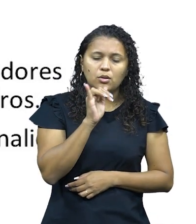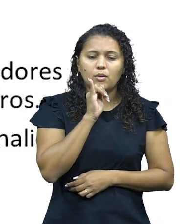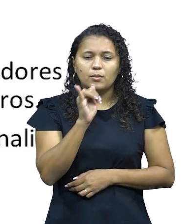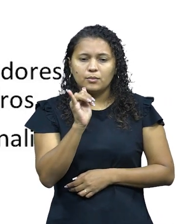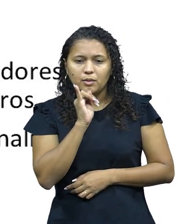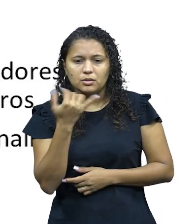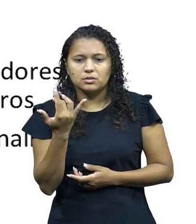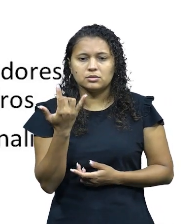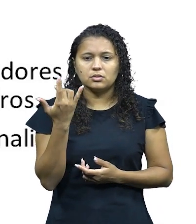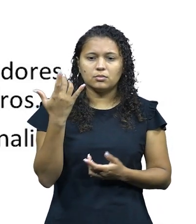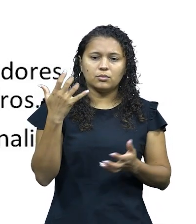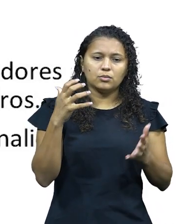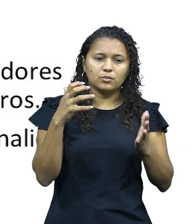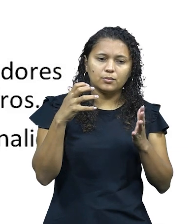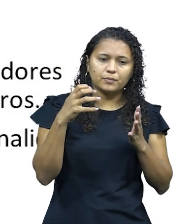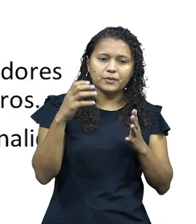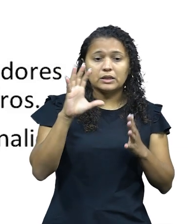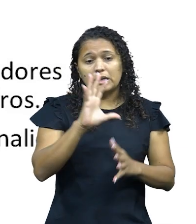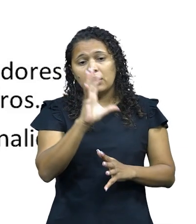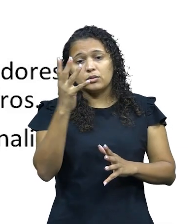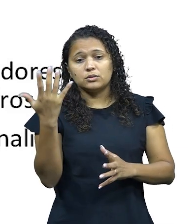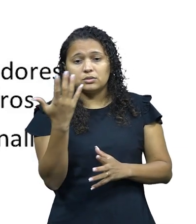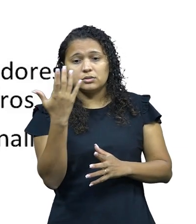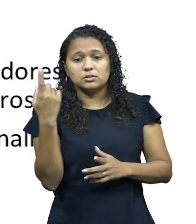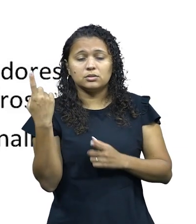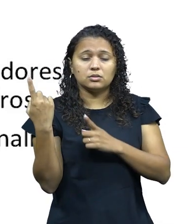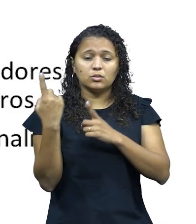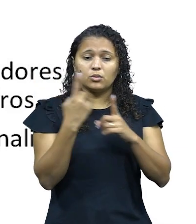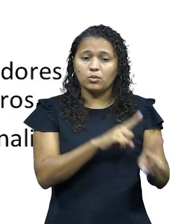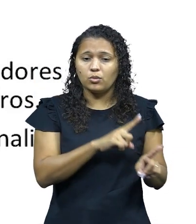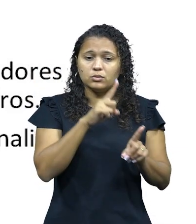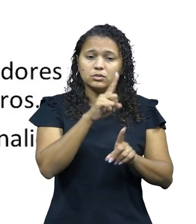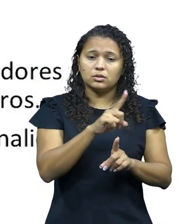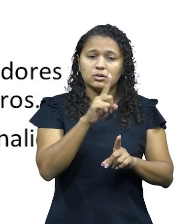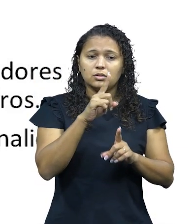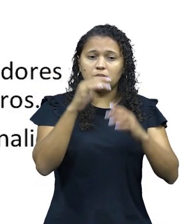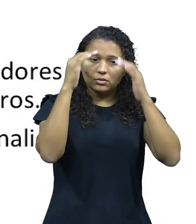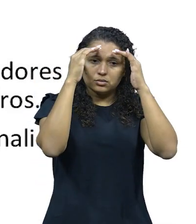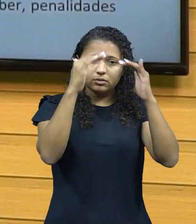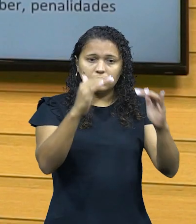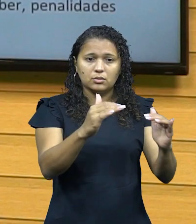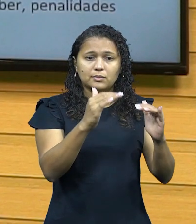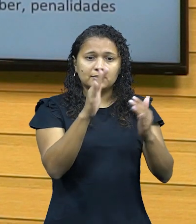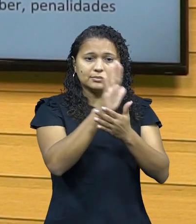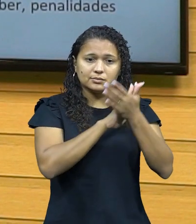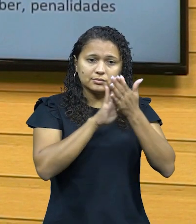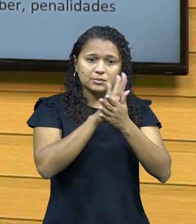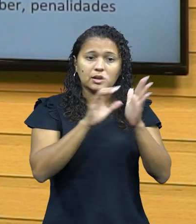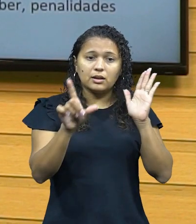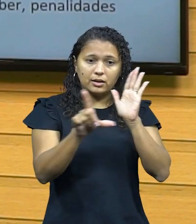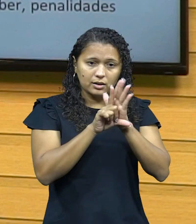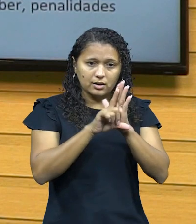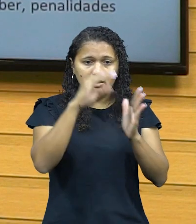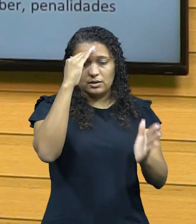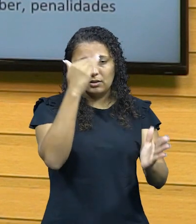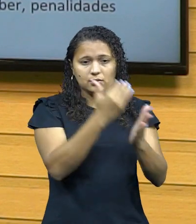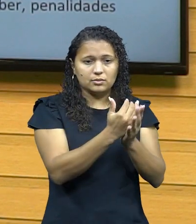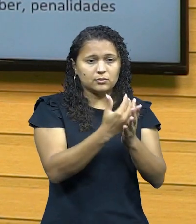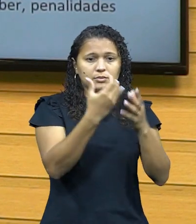aplicar, quando couber, penalidades quando houver transgressão a normas disciplinares. Essa é